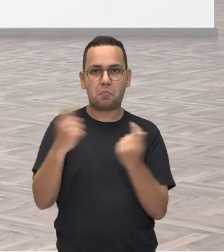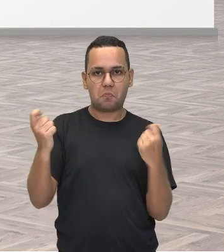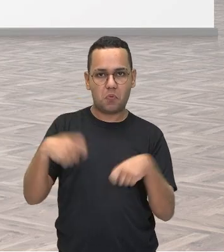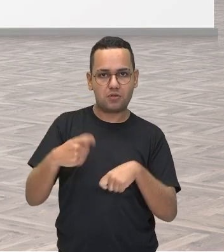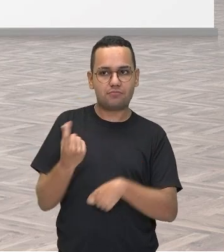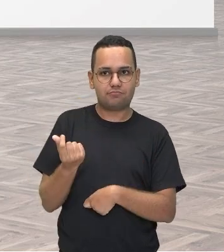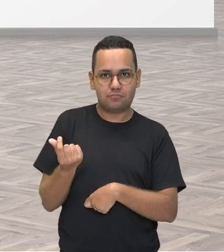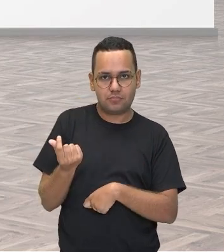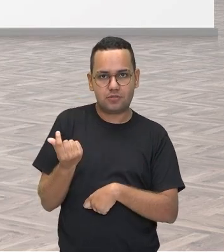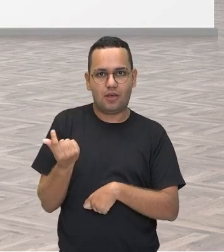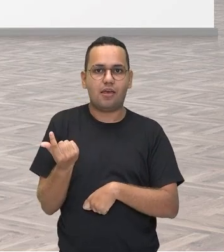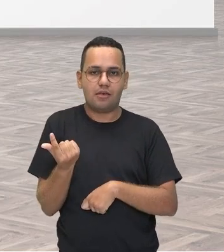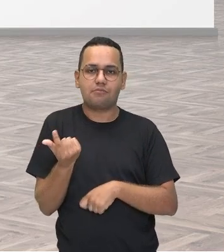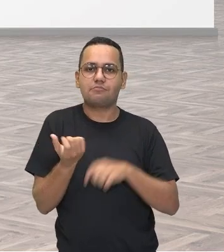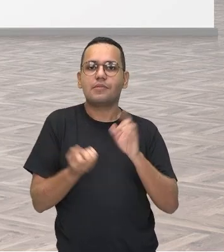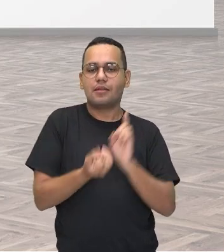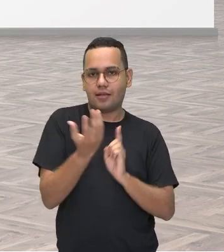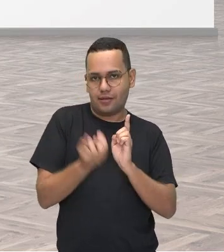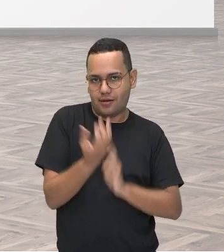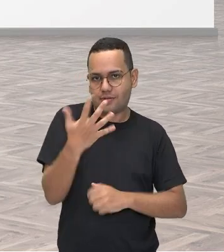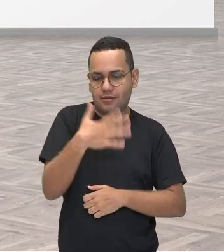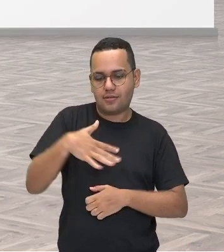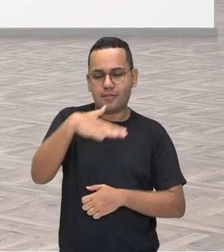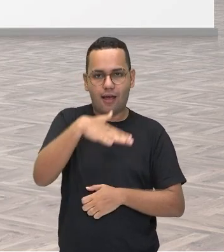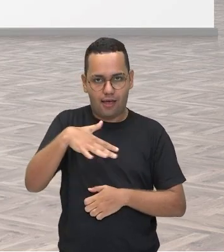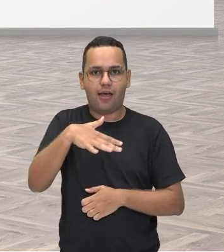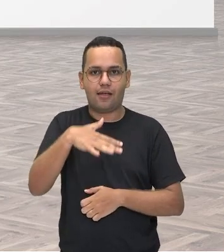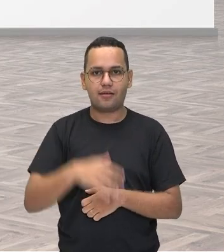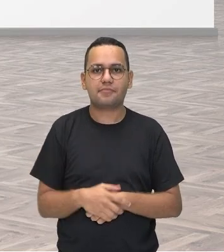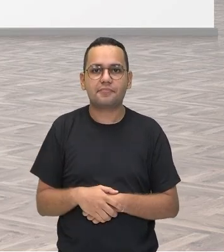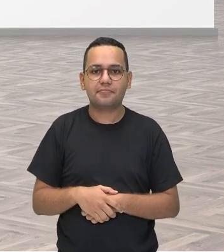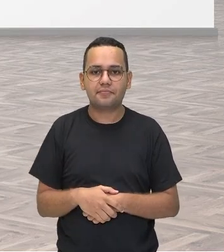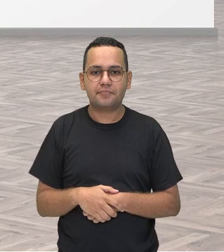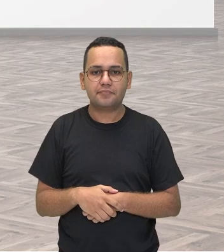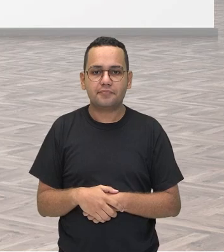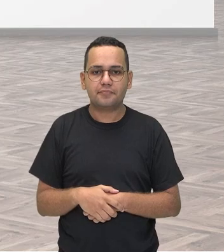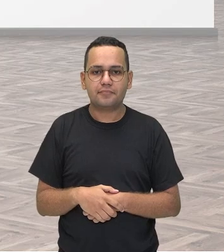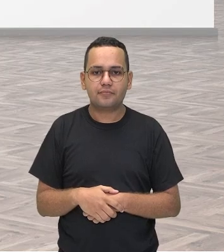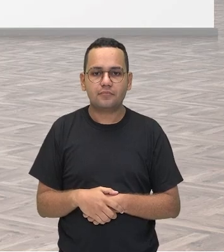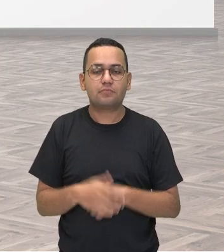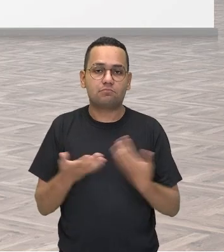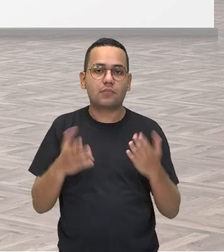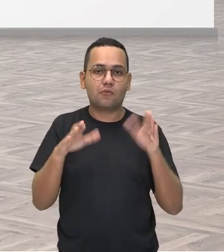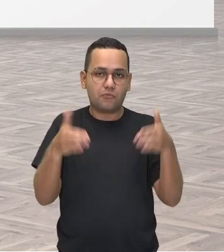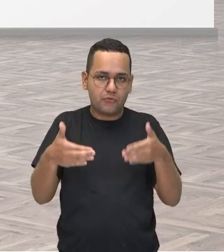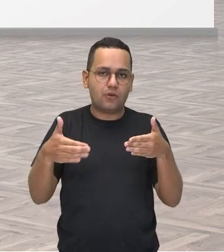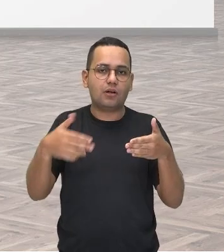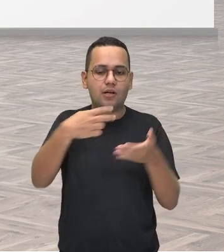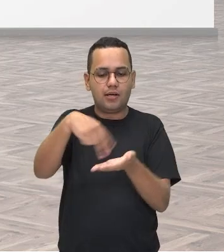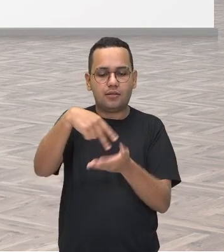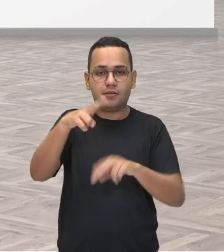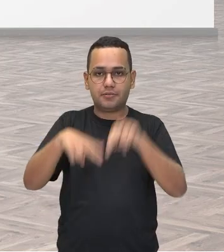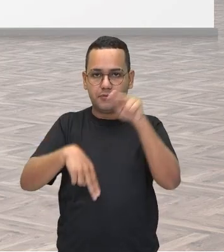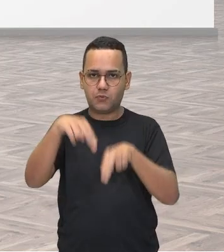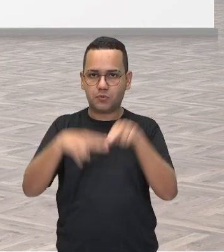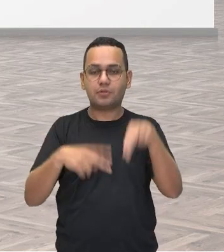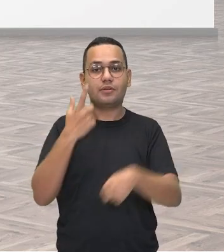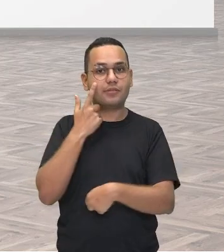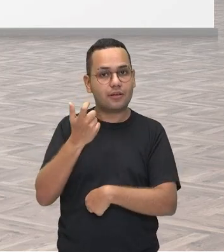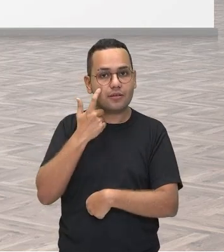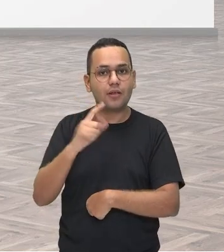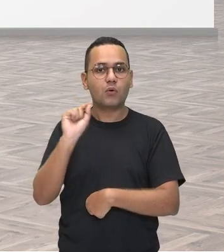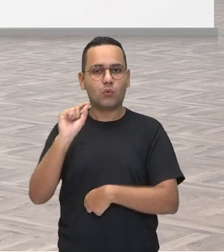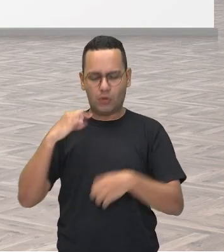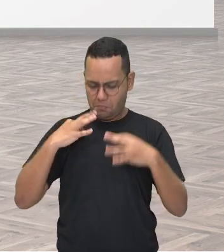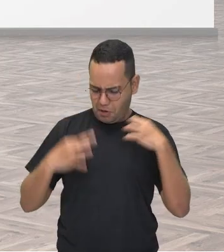formas de empreender nós temos aí dentro de uma manifestação folclórica, né, que no caso aí são as quadrilhas. Muito interessante, né, as pedrarias,